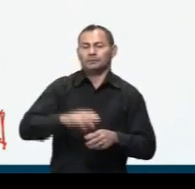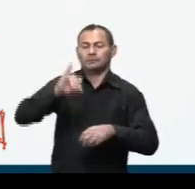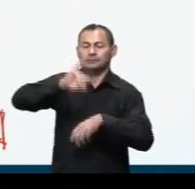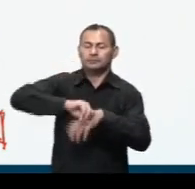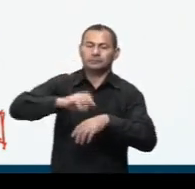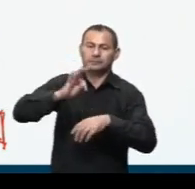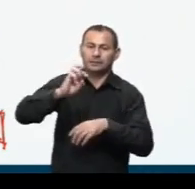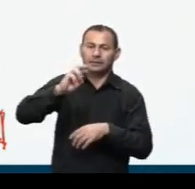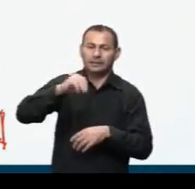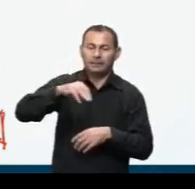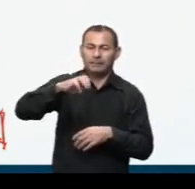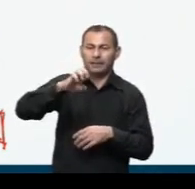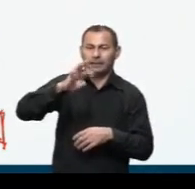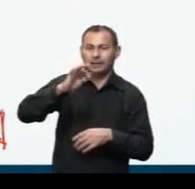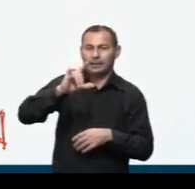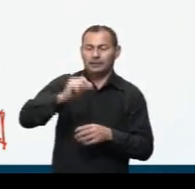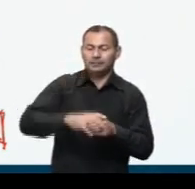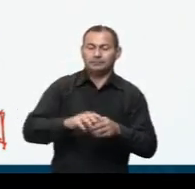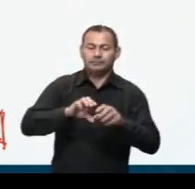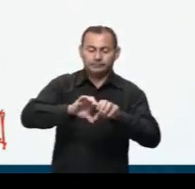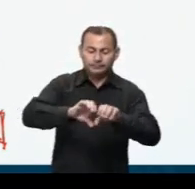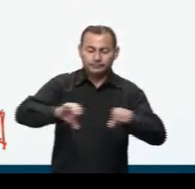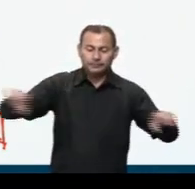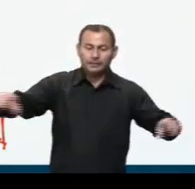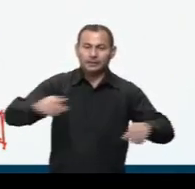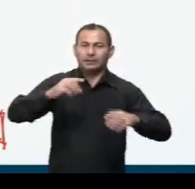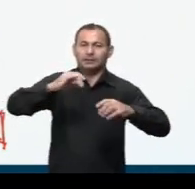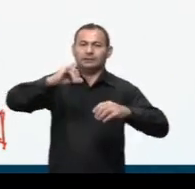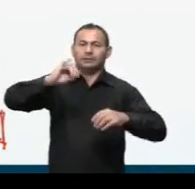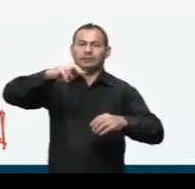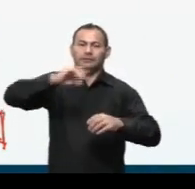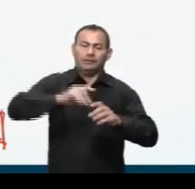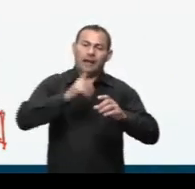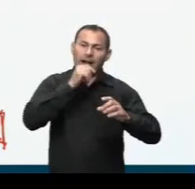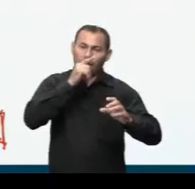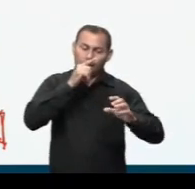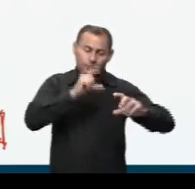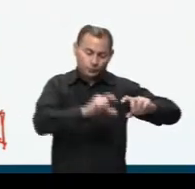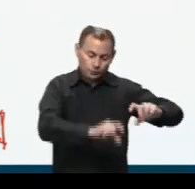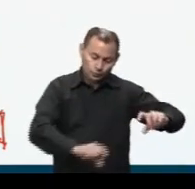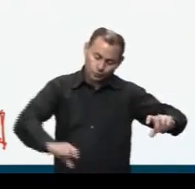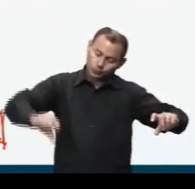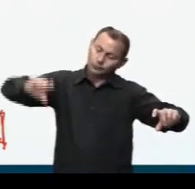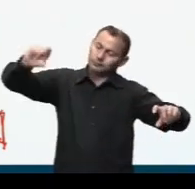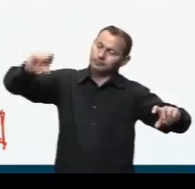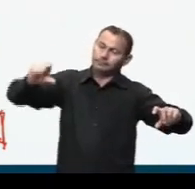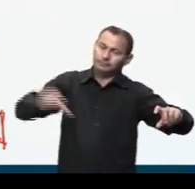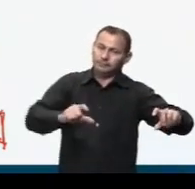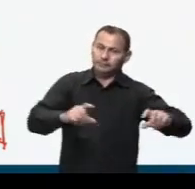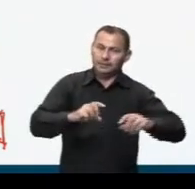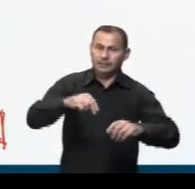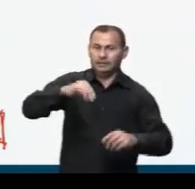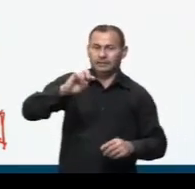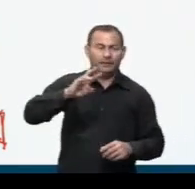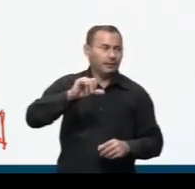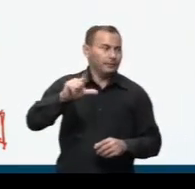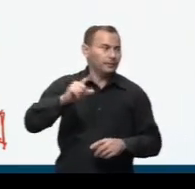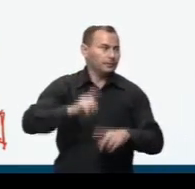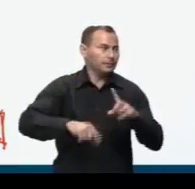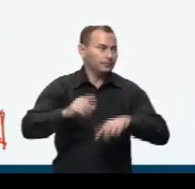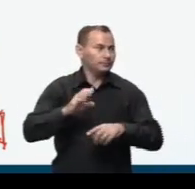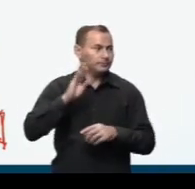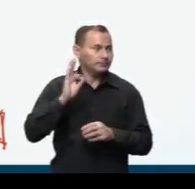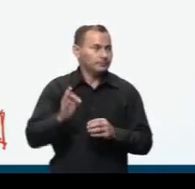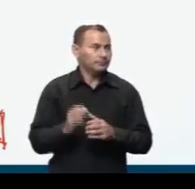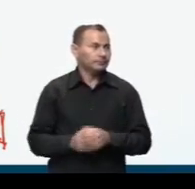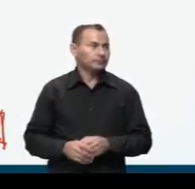trena metálica e a mangueira de nível para a gente poder trabalhar com o nivelamento dos gabaritos. Aqui é o prumo de centro,